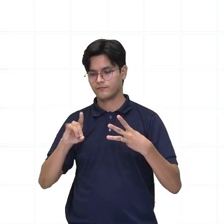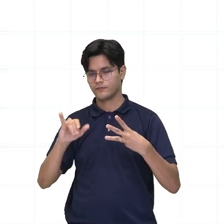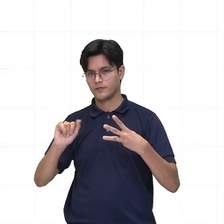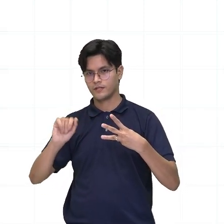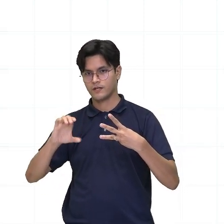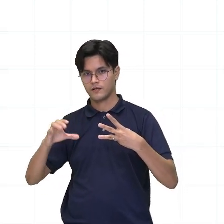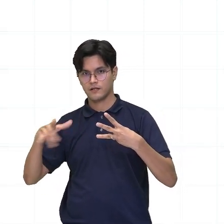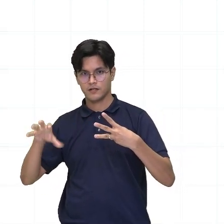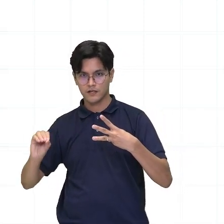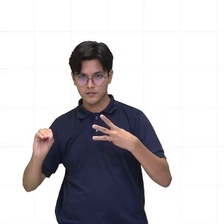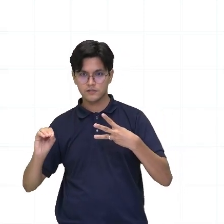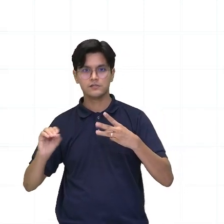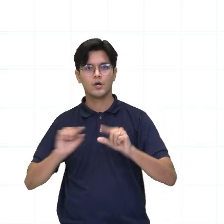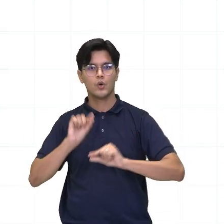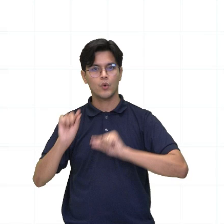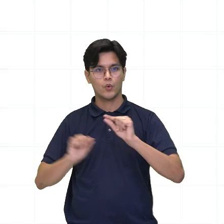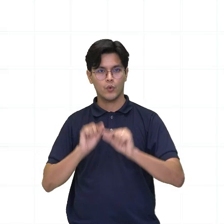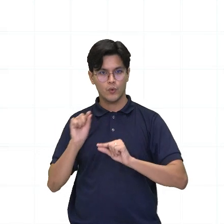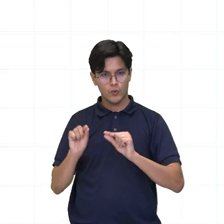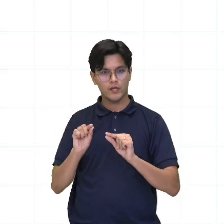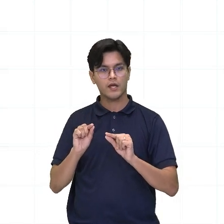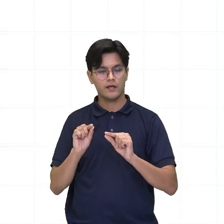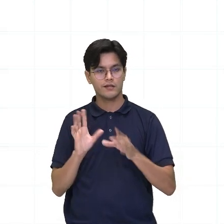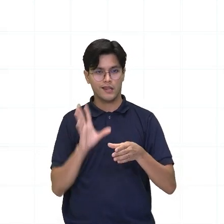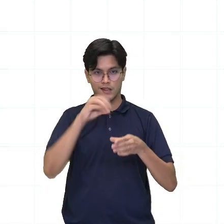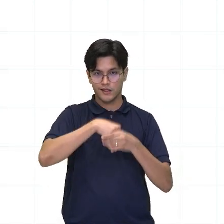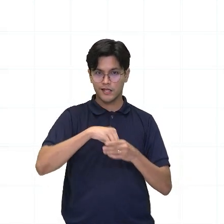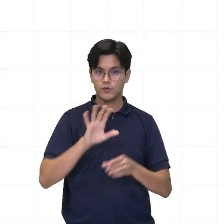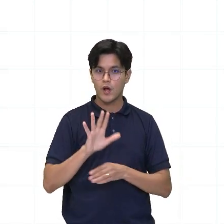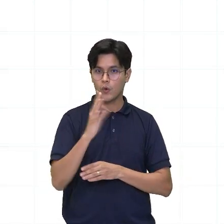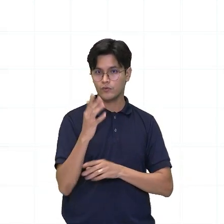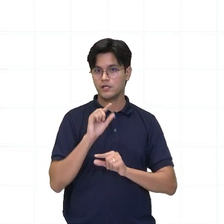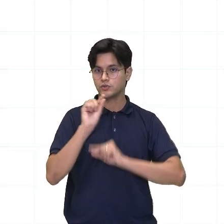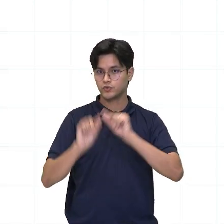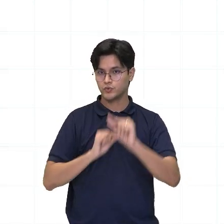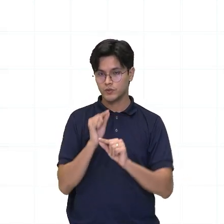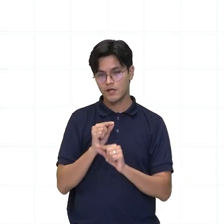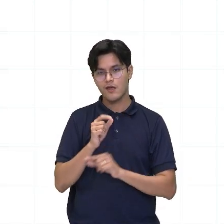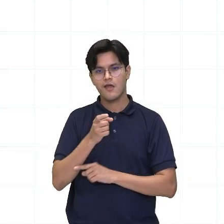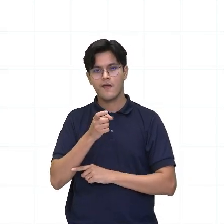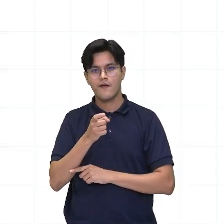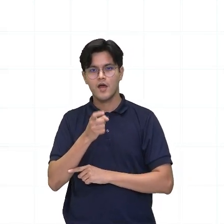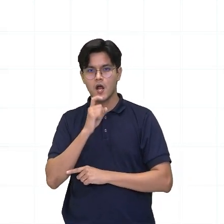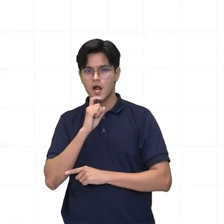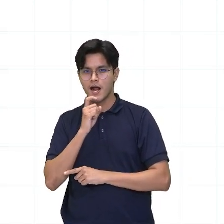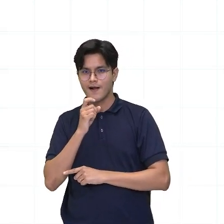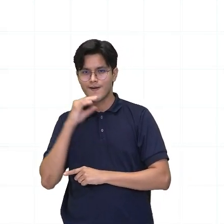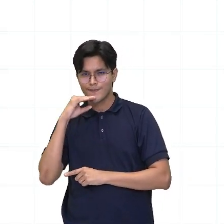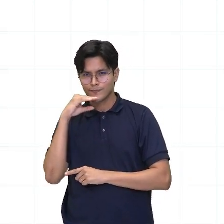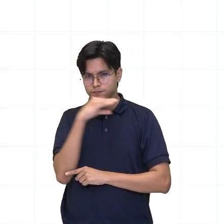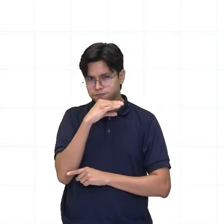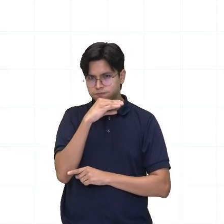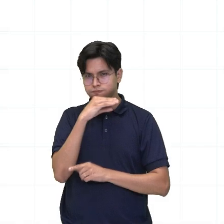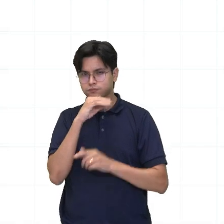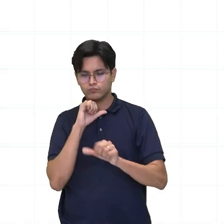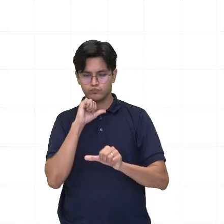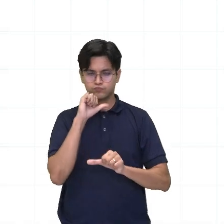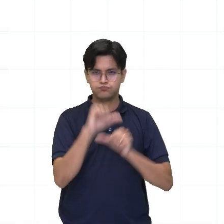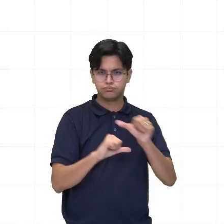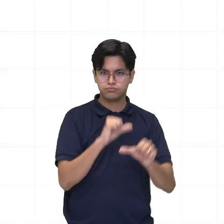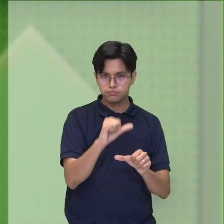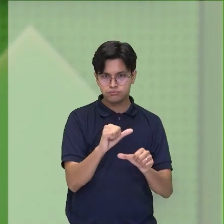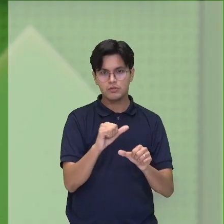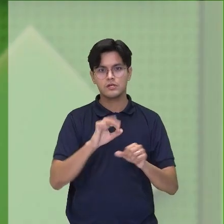espelhando a superfície interna e externa da ampola, certo? Então, esses